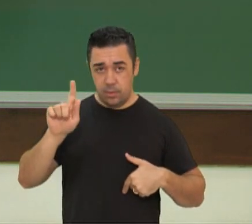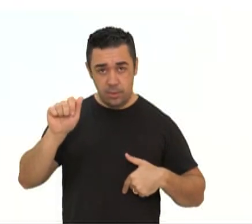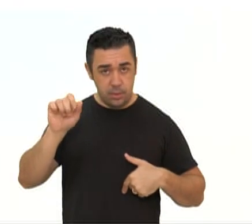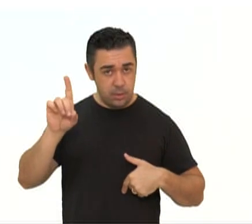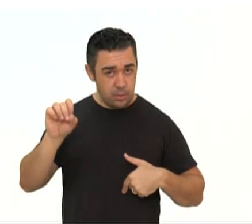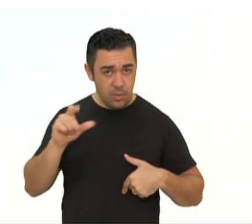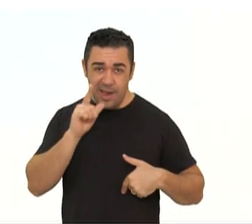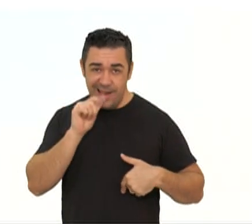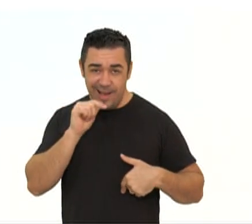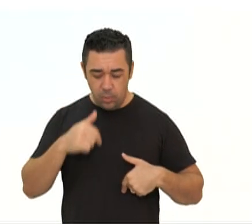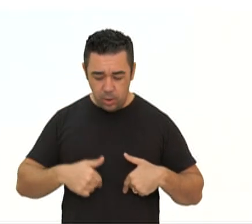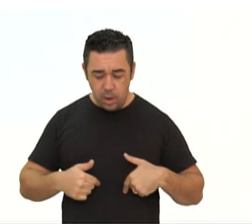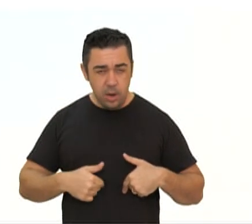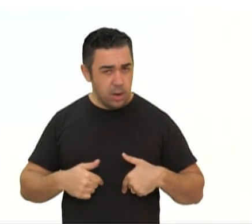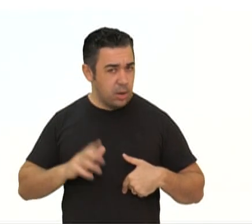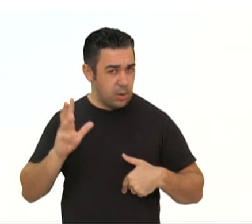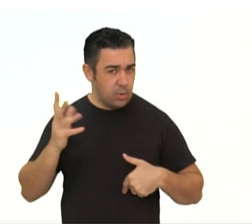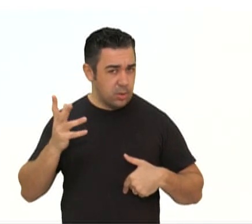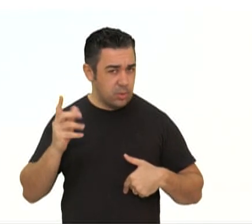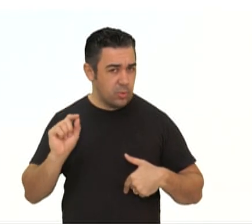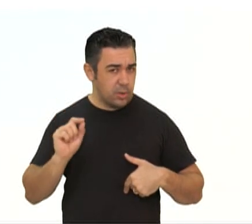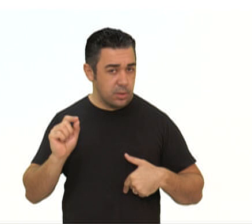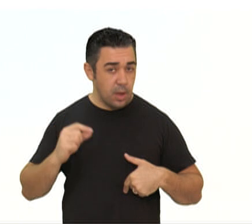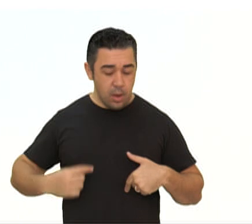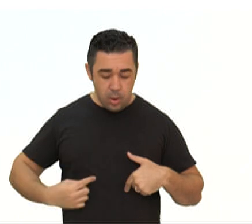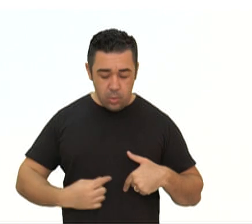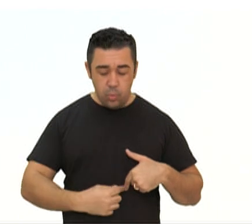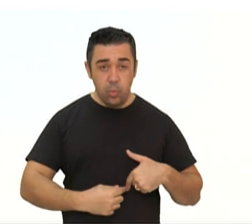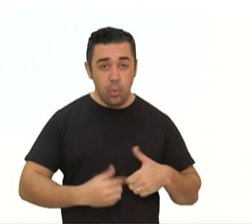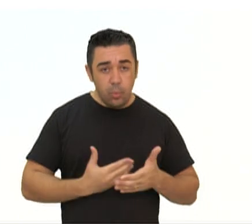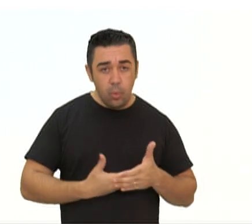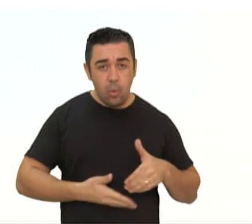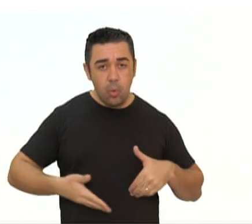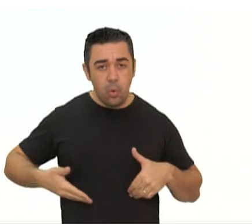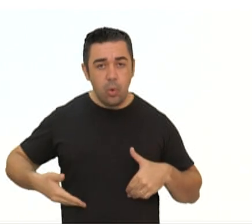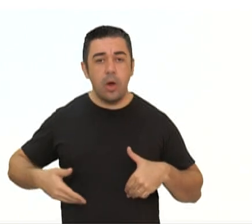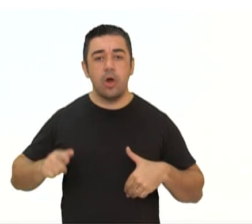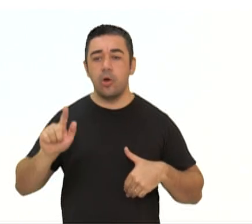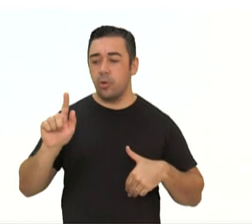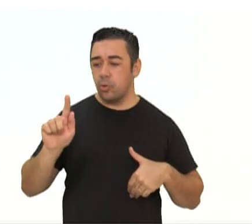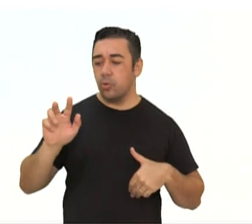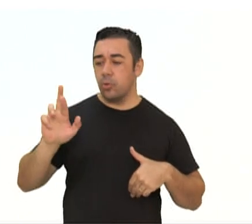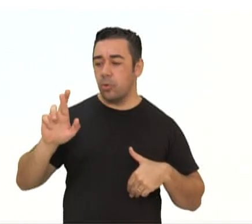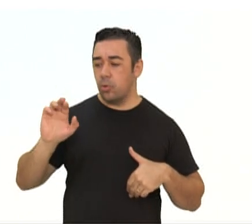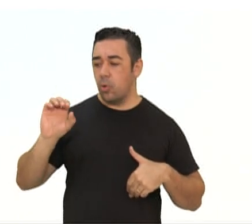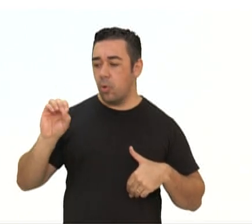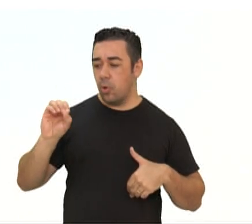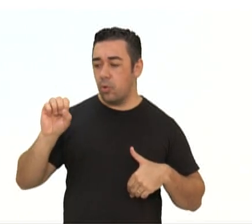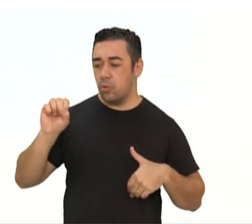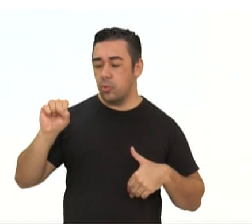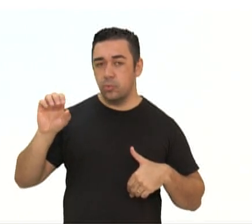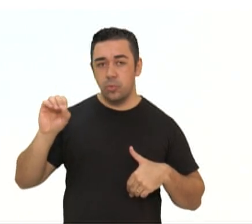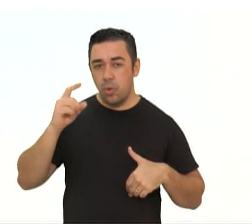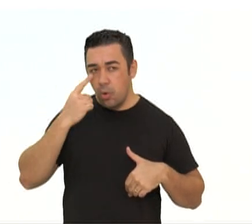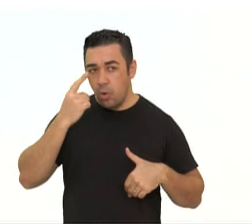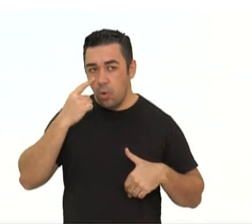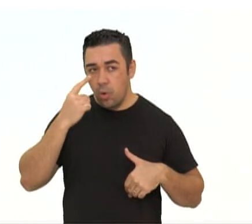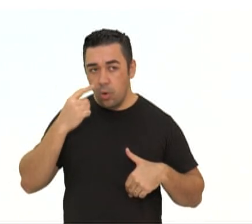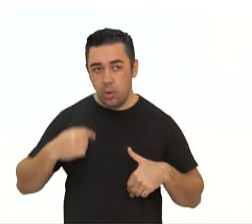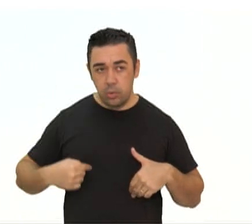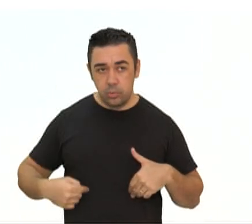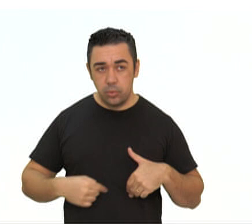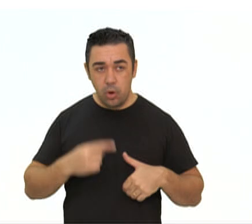que ainda não foi digerido, chega no intestino grosso? Então, ele vai percorrer, né? Olha só, saindo do